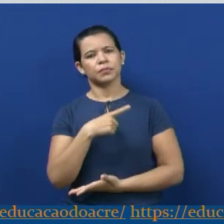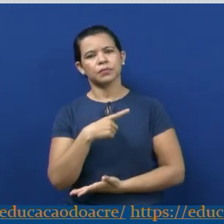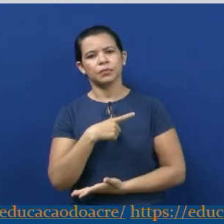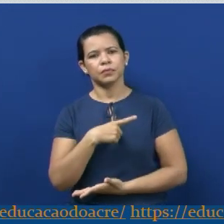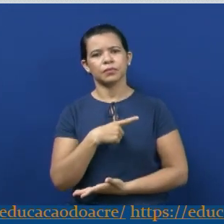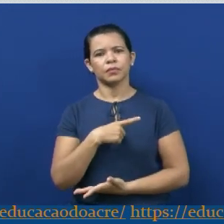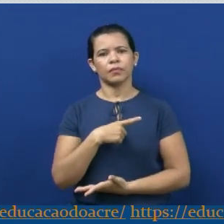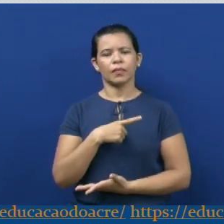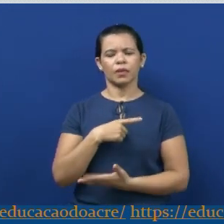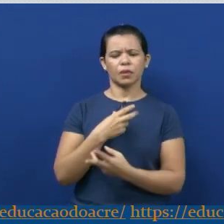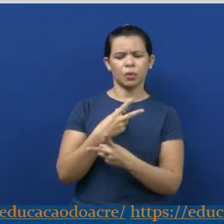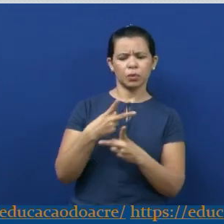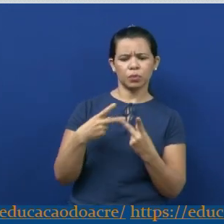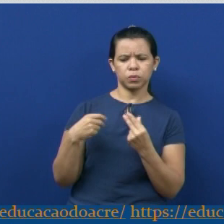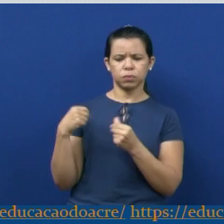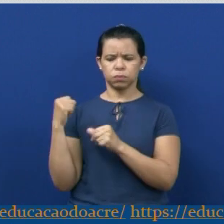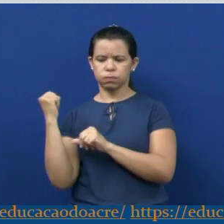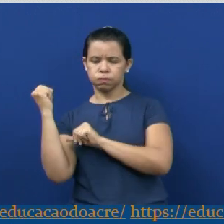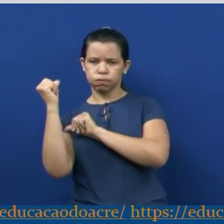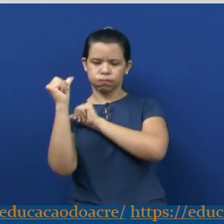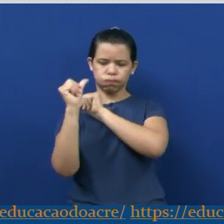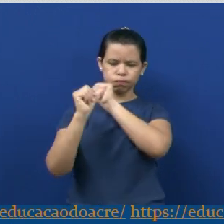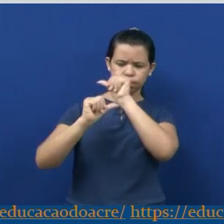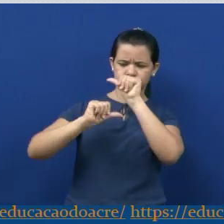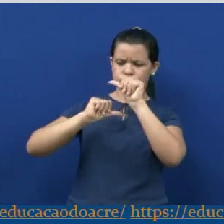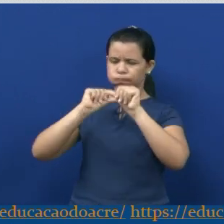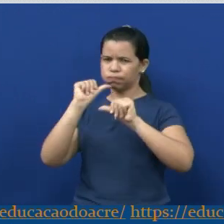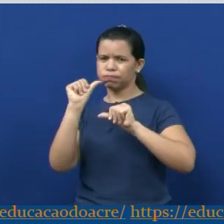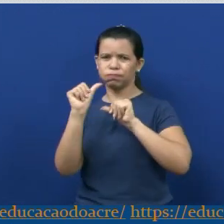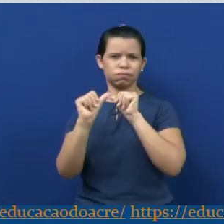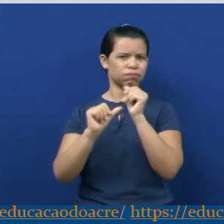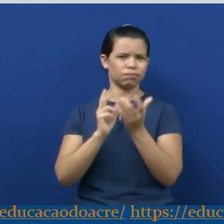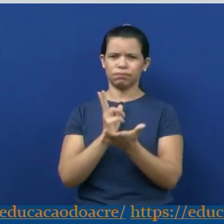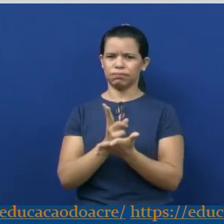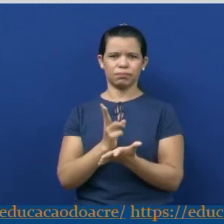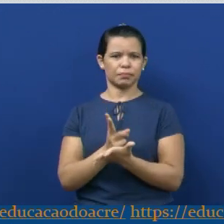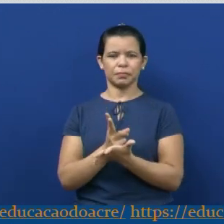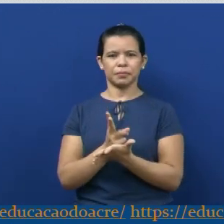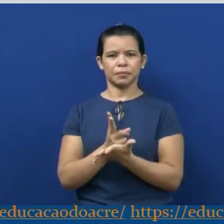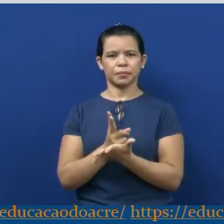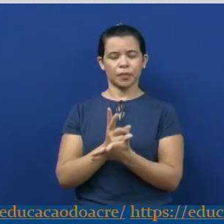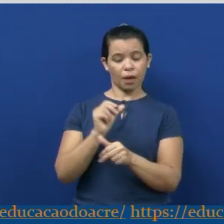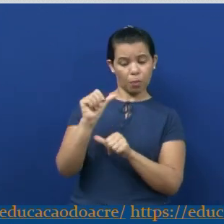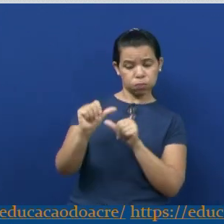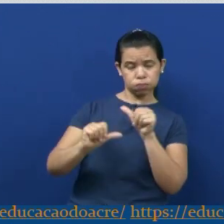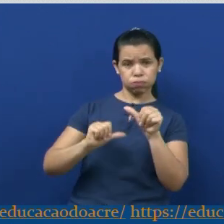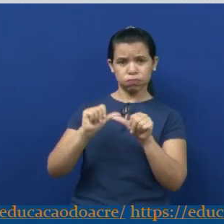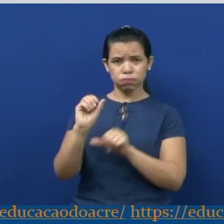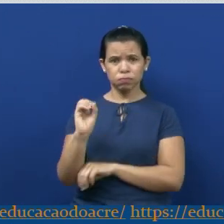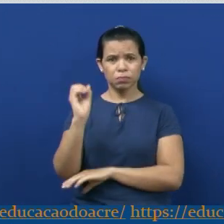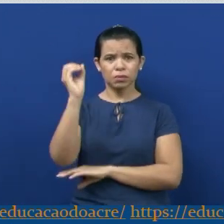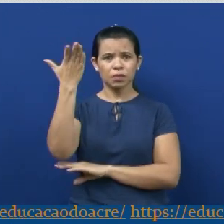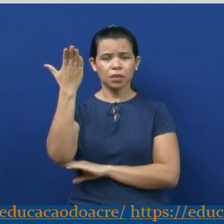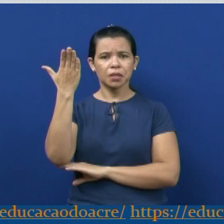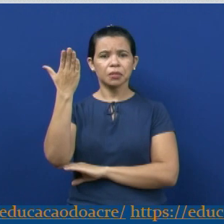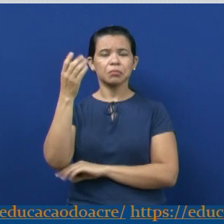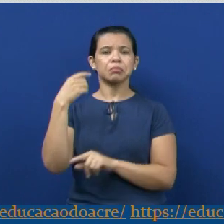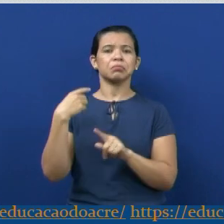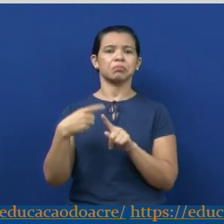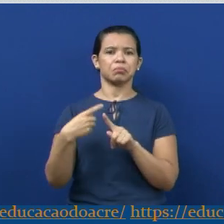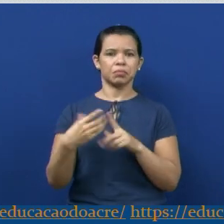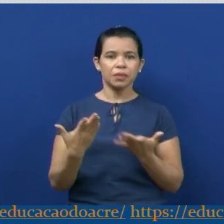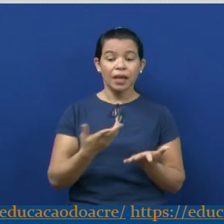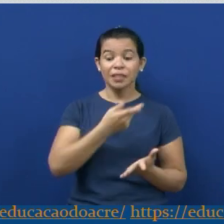quê? Transformações, mudanças acontecendo. Essas mudanças que ocorrem só foram possíveis devido